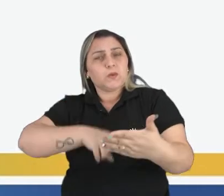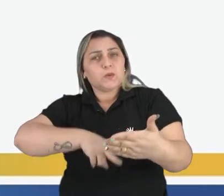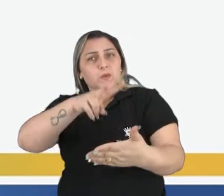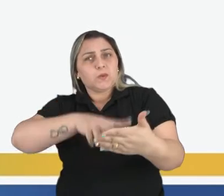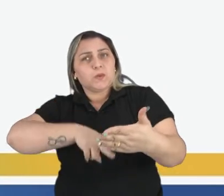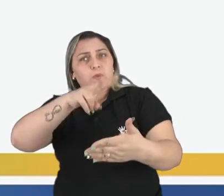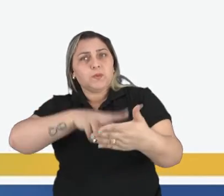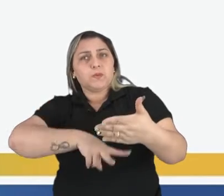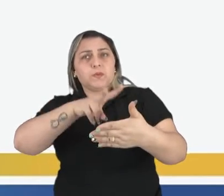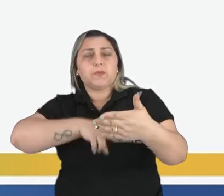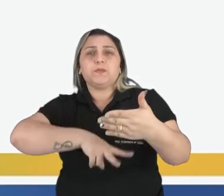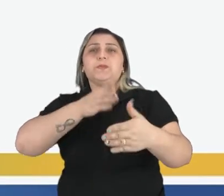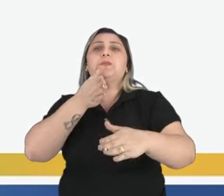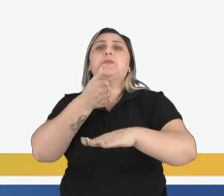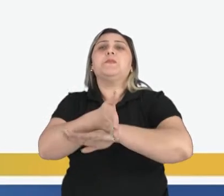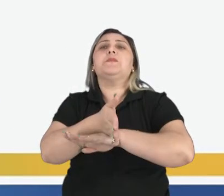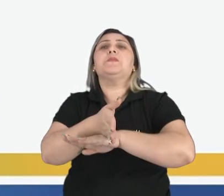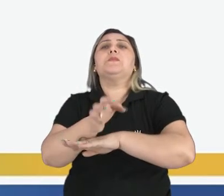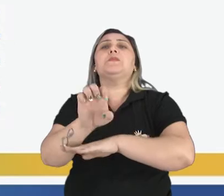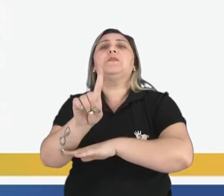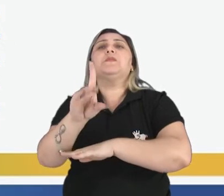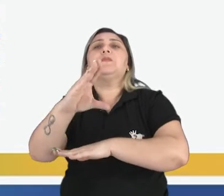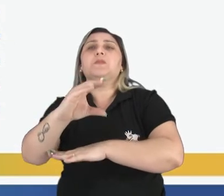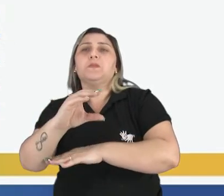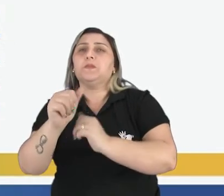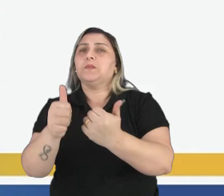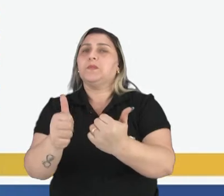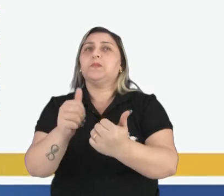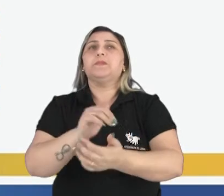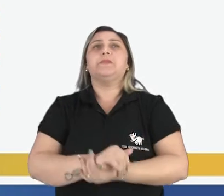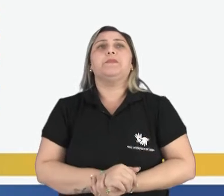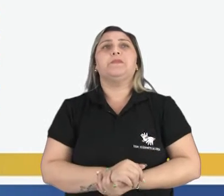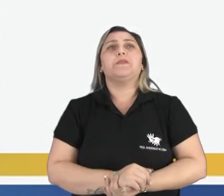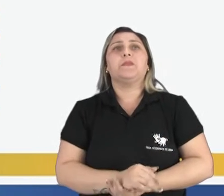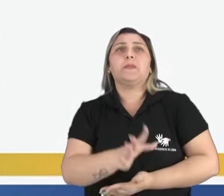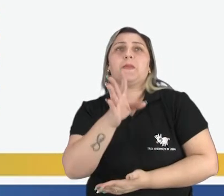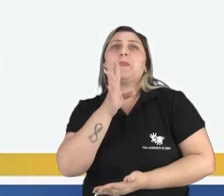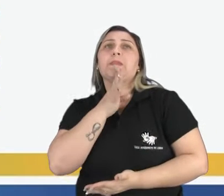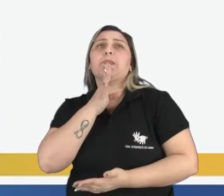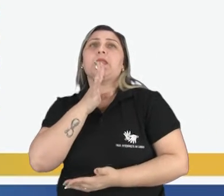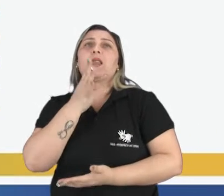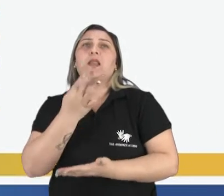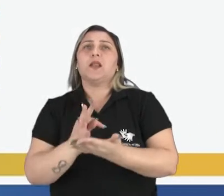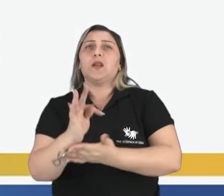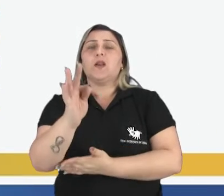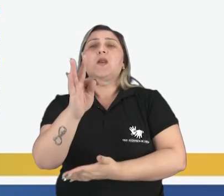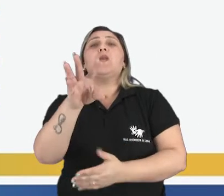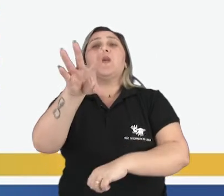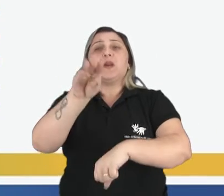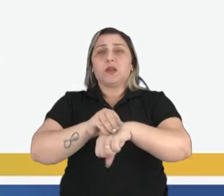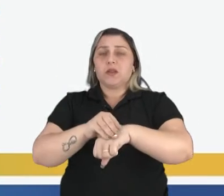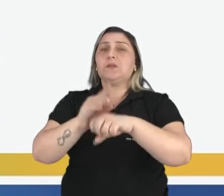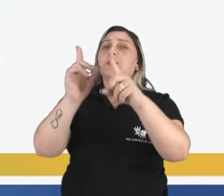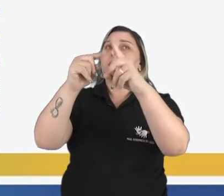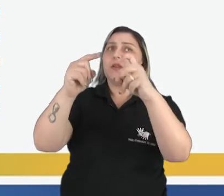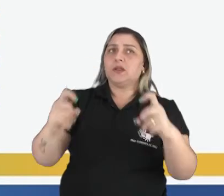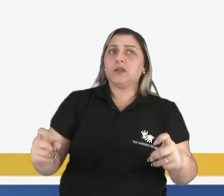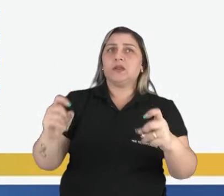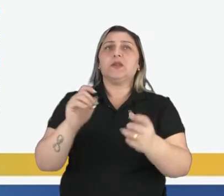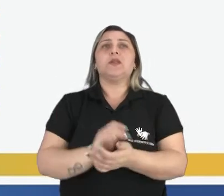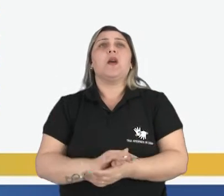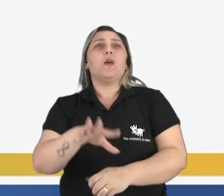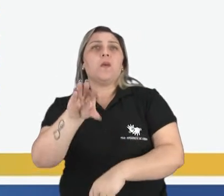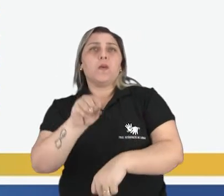lá pegando lá na plataforma Eduque, tá? O conhecimento teológico, nós estamos aí sintetizando